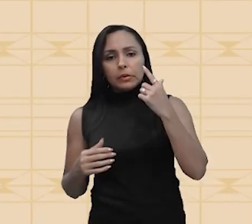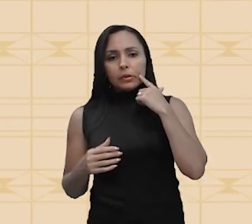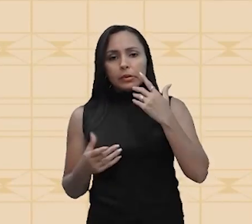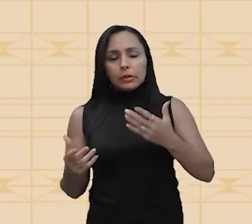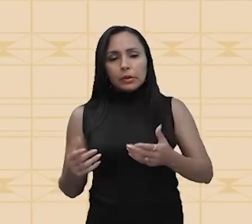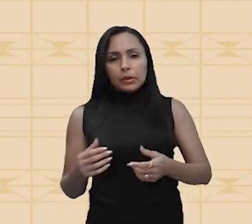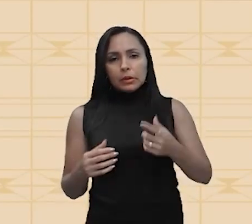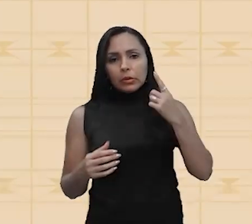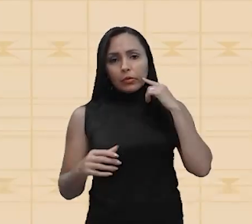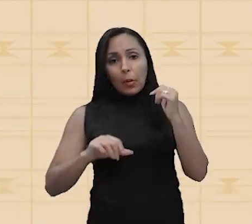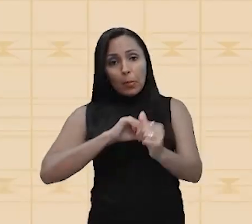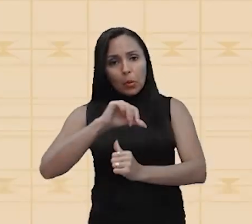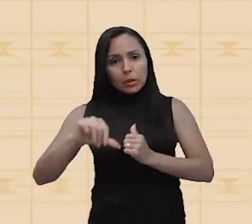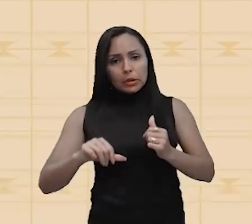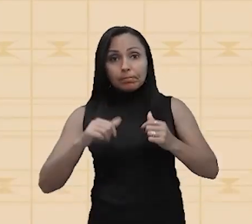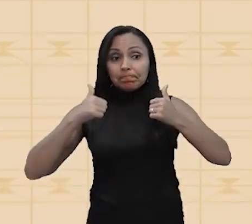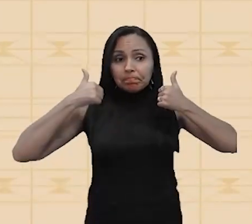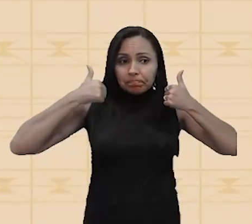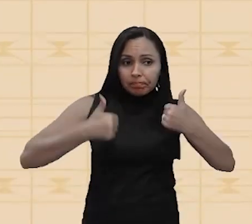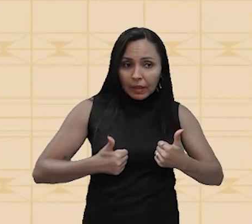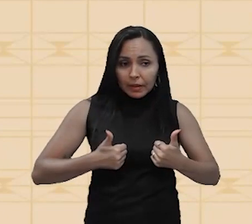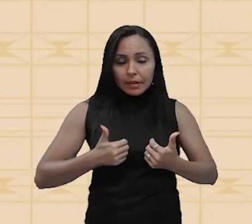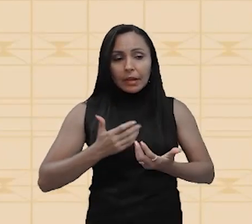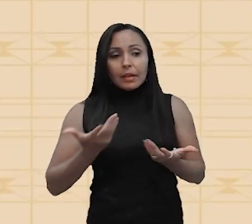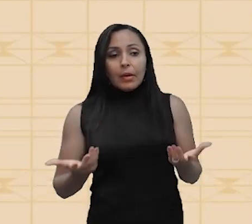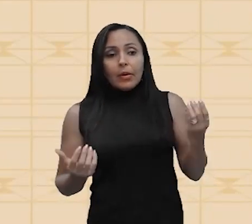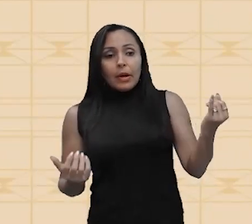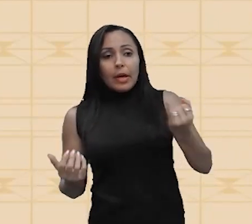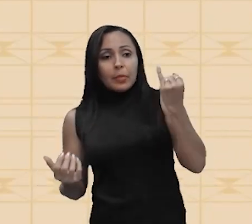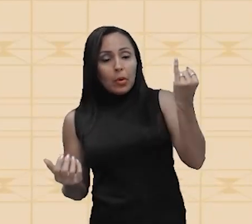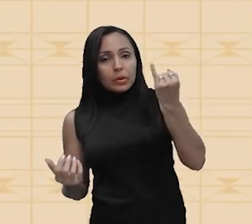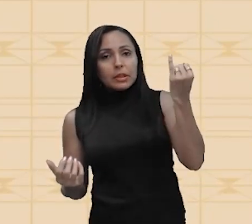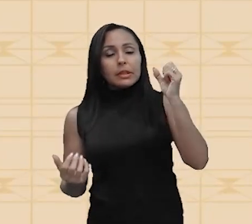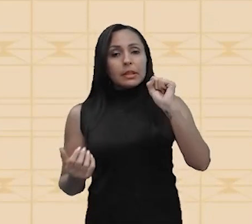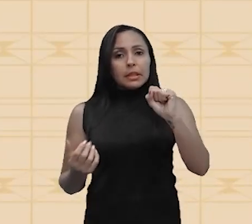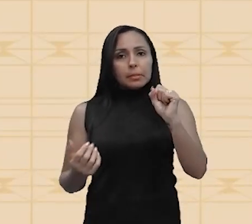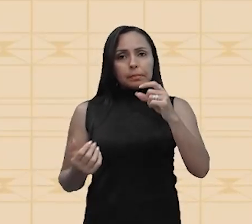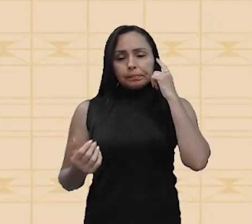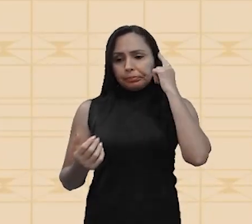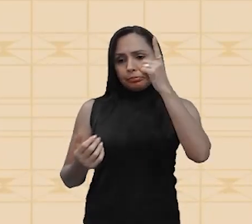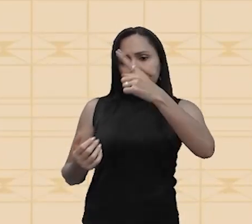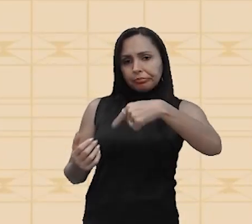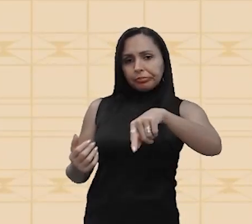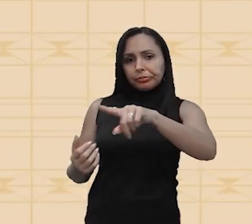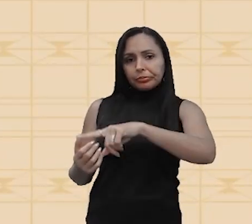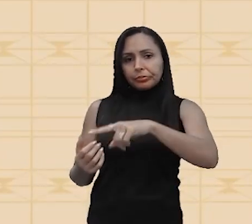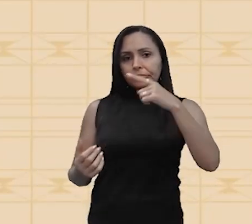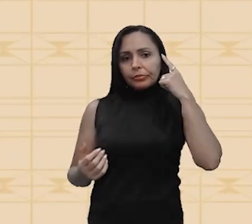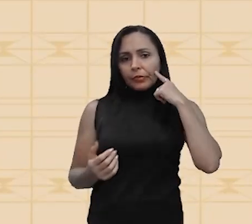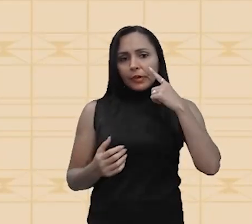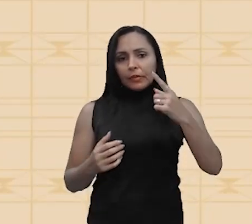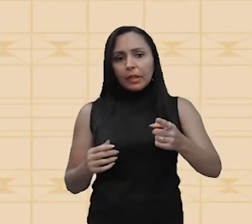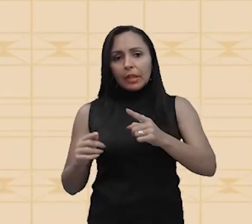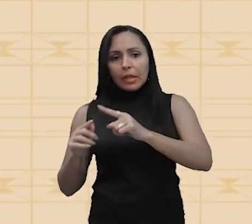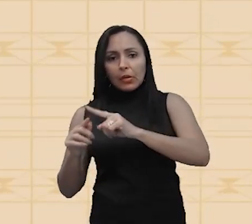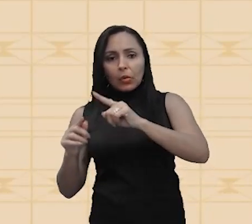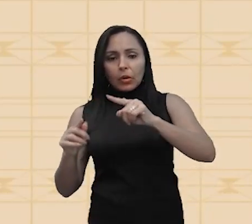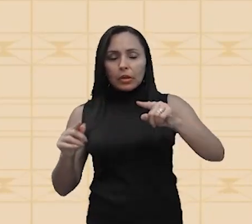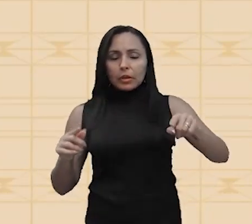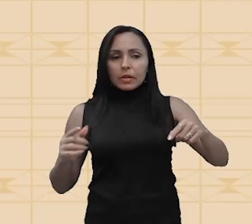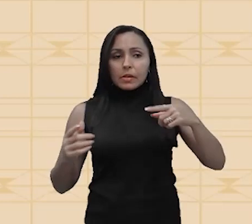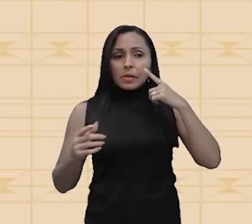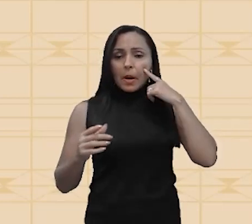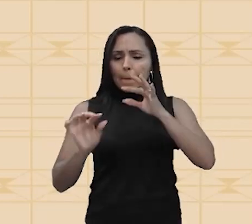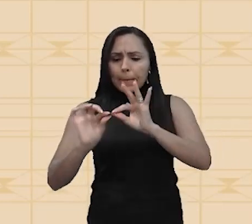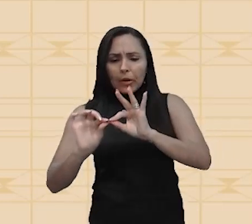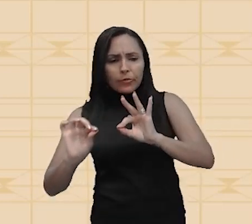uma alteração. Belezinha? Então, é importante frisar que quando essa refração ela vai ocorrer de uma corda mais fina para